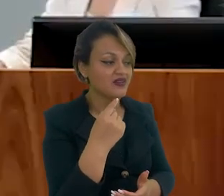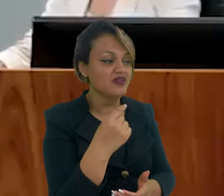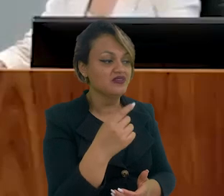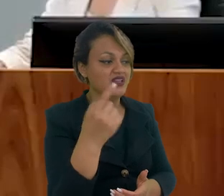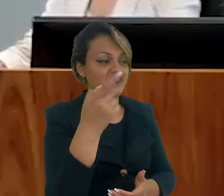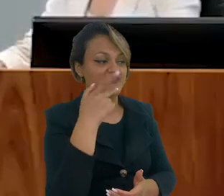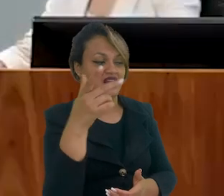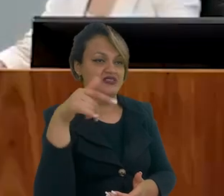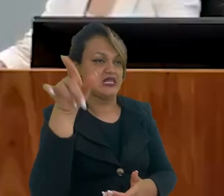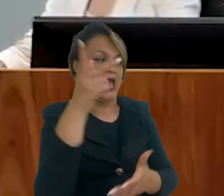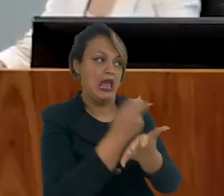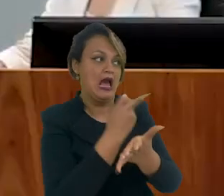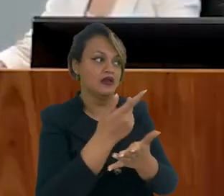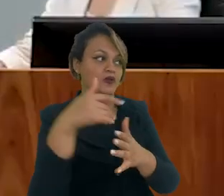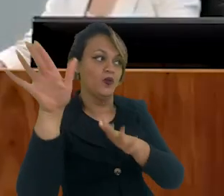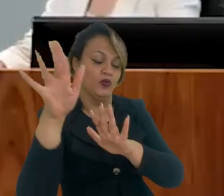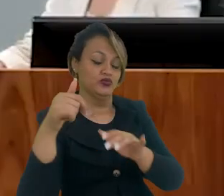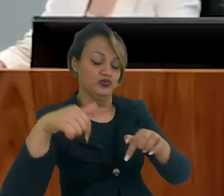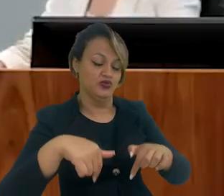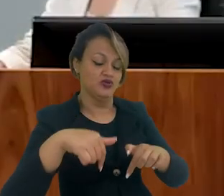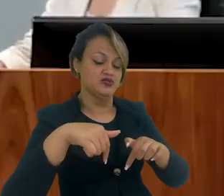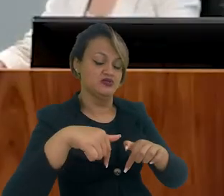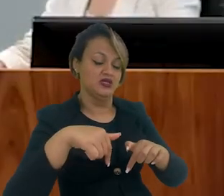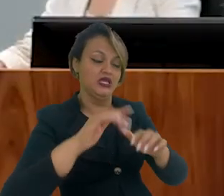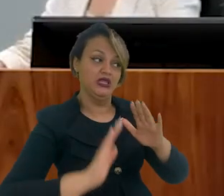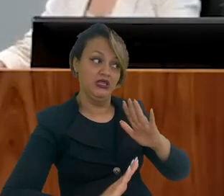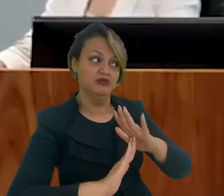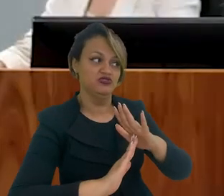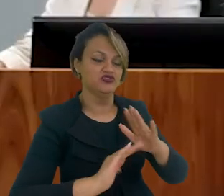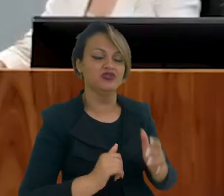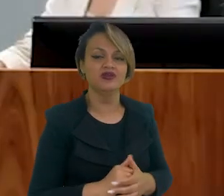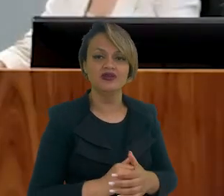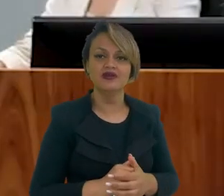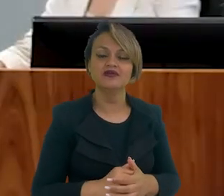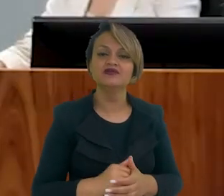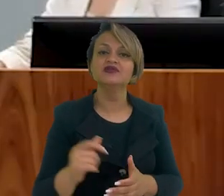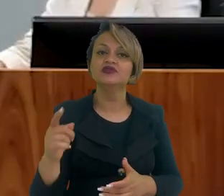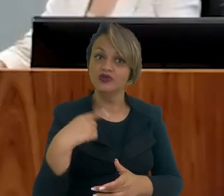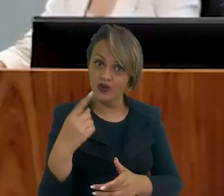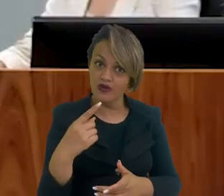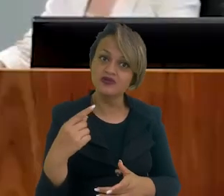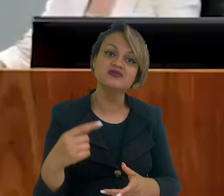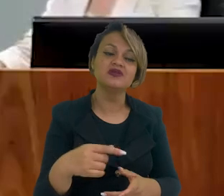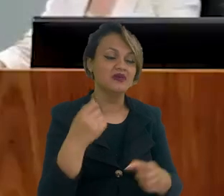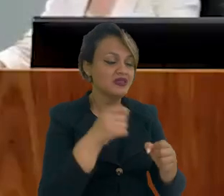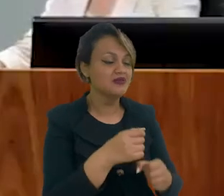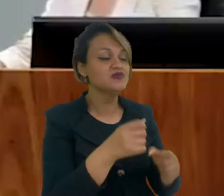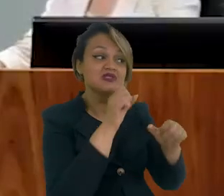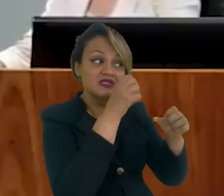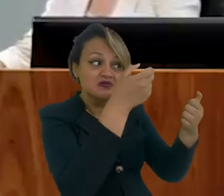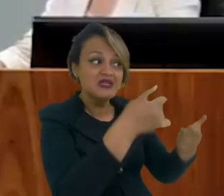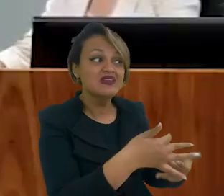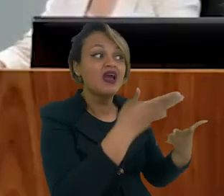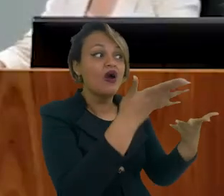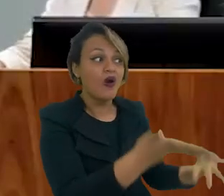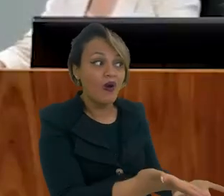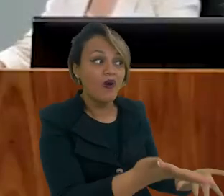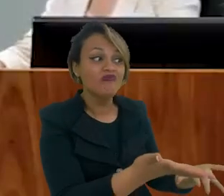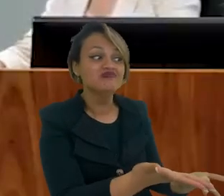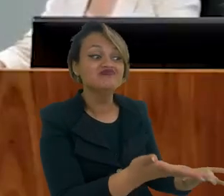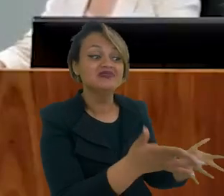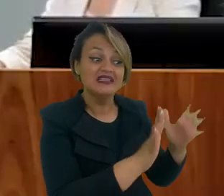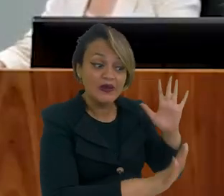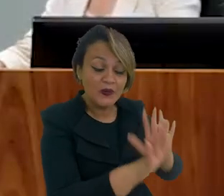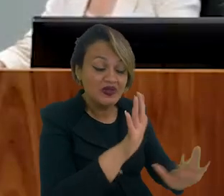né o advogado tem costume de se queixar do outro né O inferno são os outros não é isso sabe né fechamos o promotor fechamos do jogador